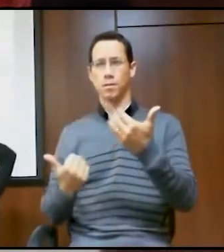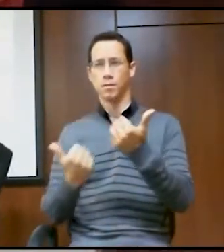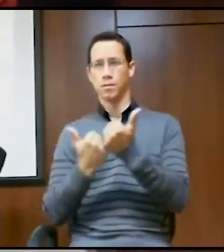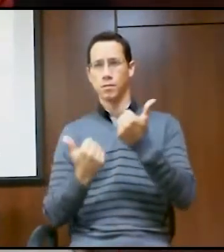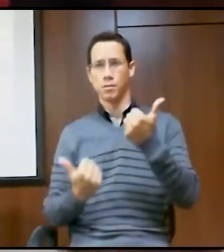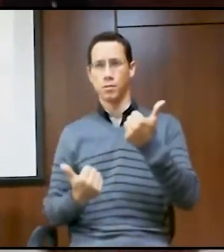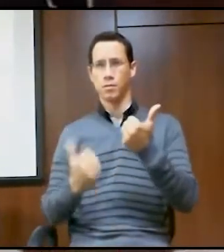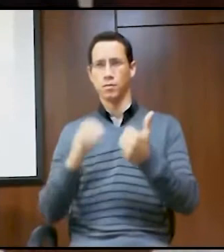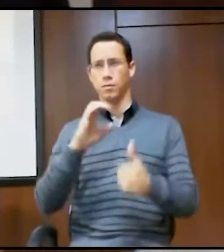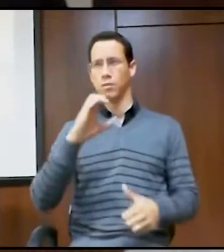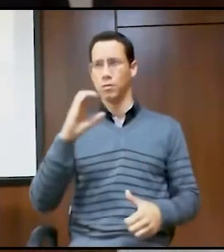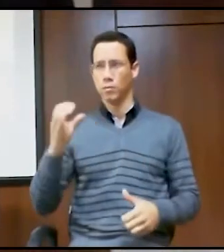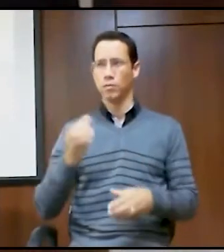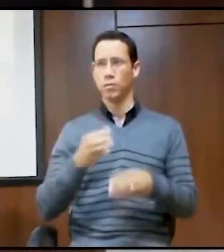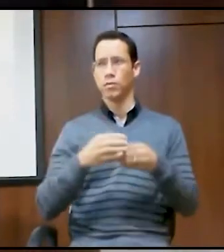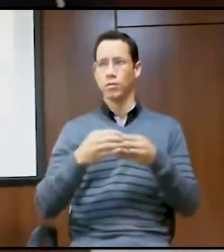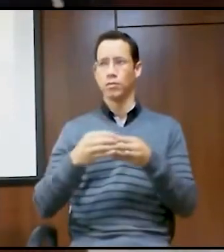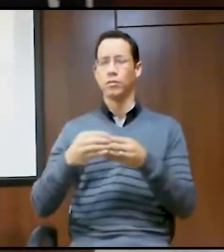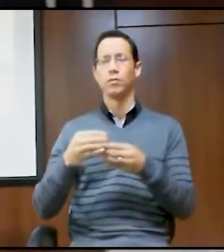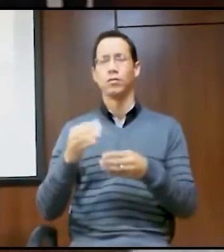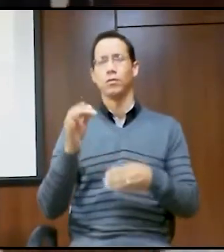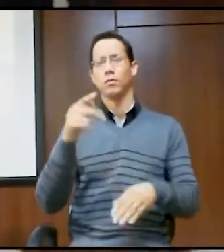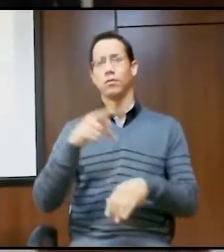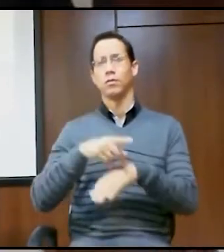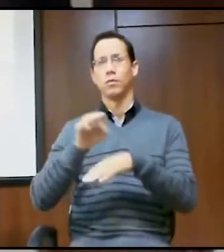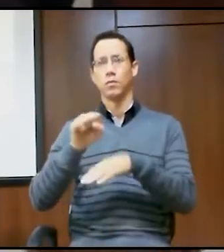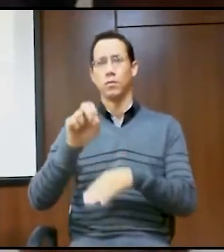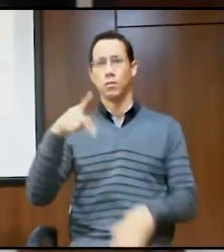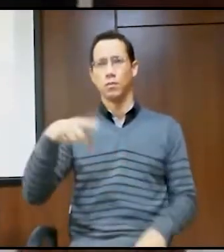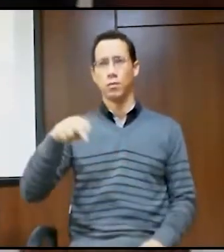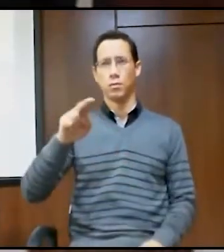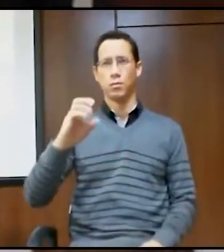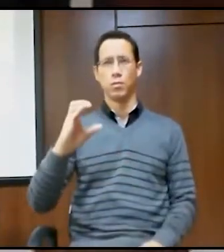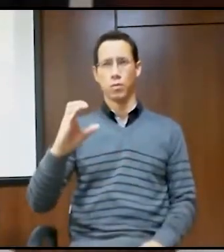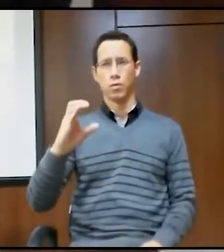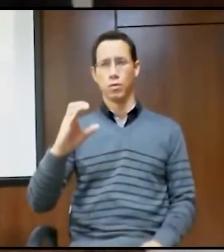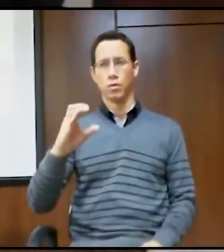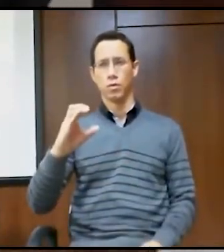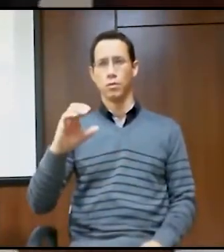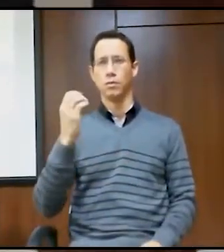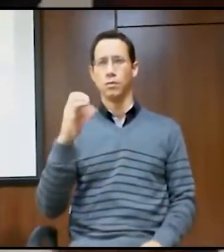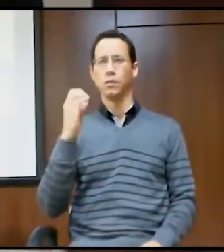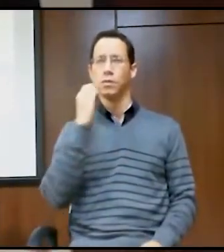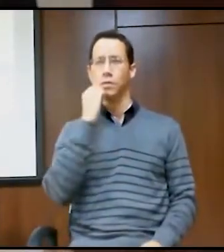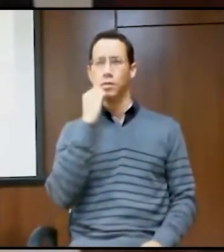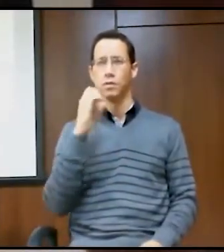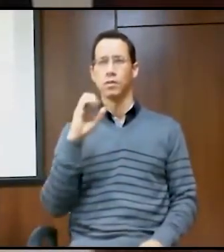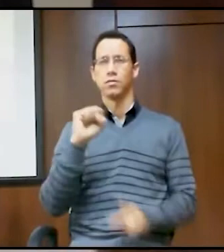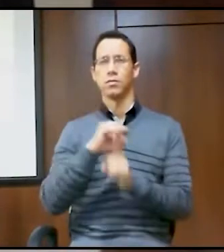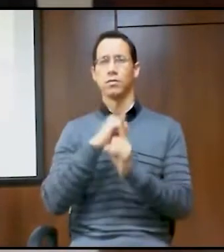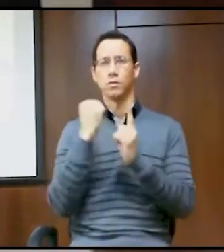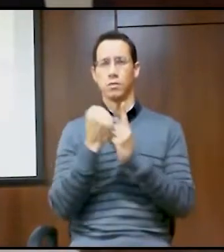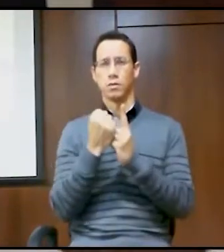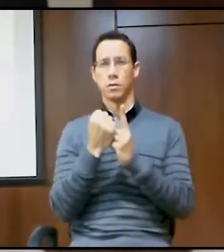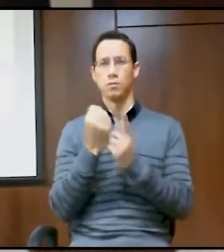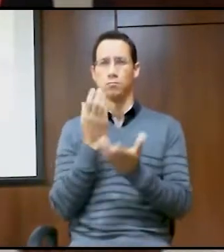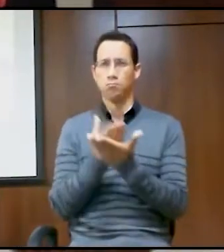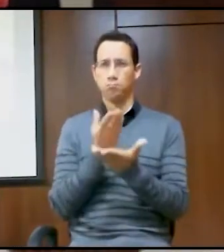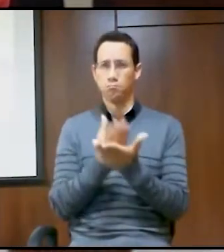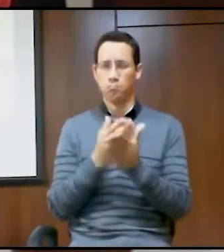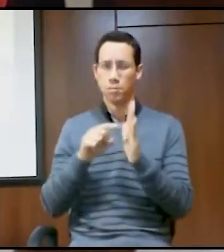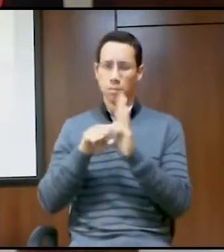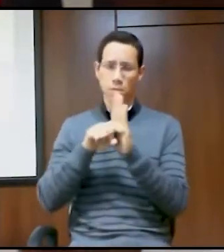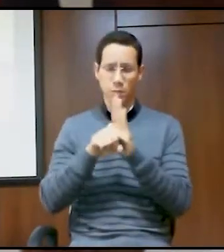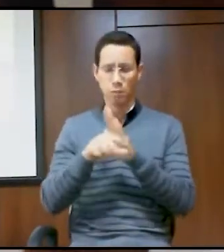Programa de Estudos Pós-Graduados em Serviço Social da PUC, Faculdade de Ciências Sociais da PUC. Coordena e pesquisa o Núcleo de Estudos e Pesquisa